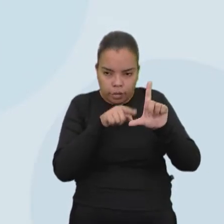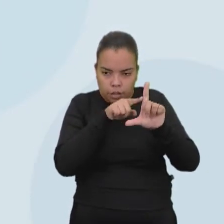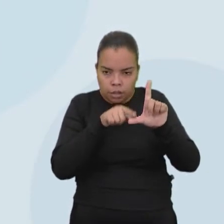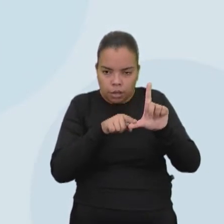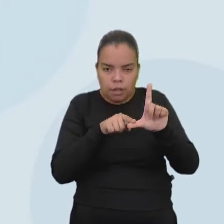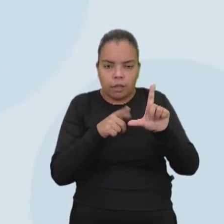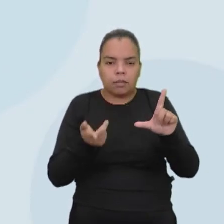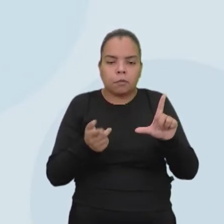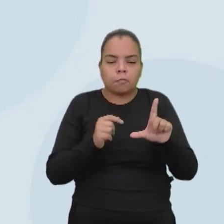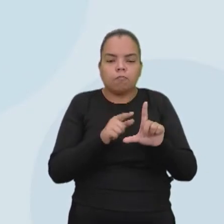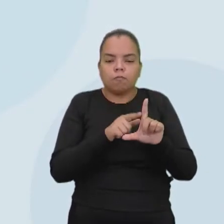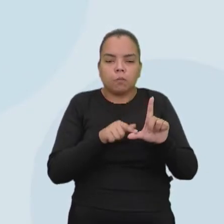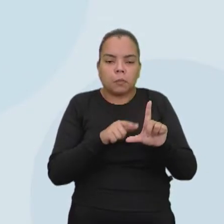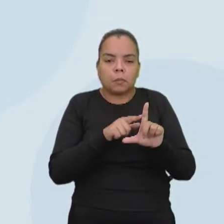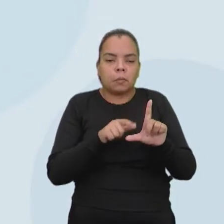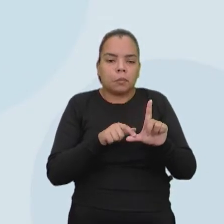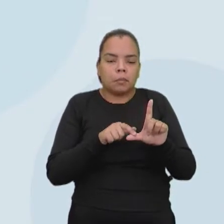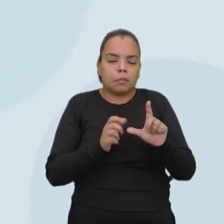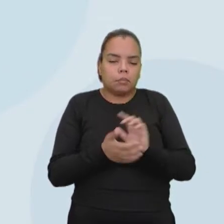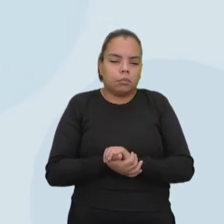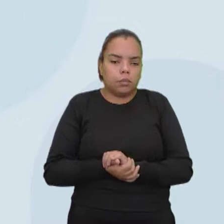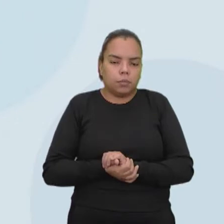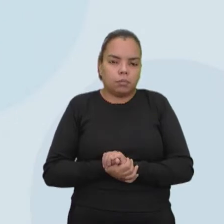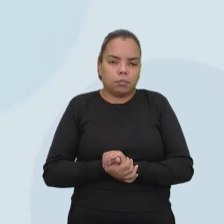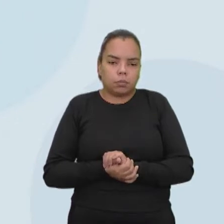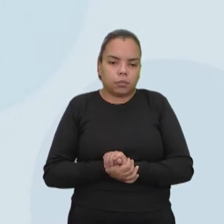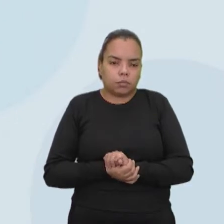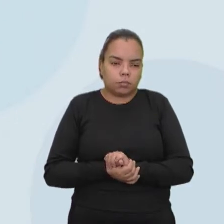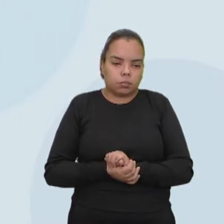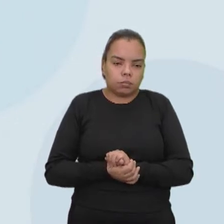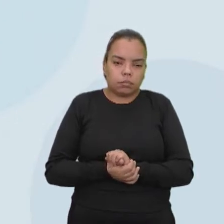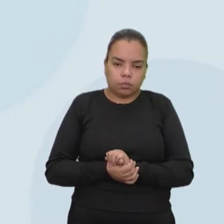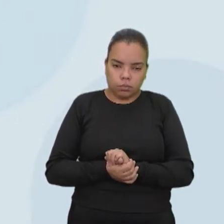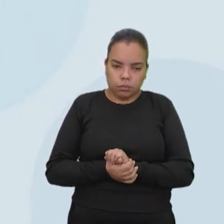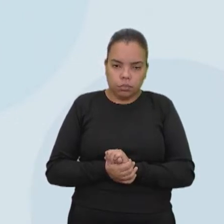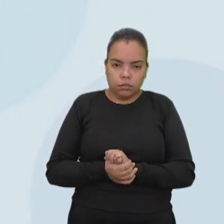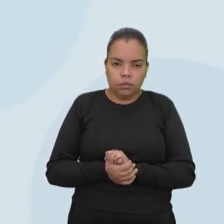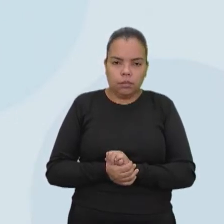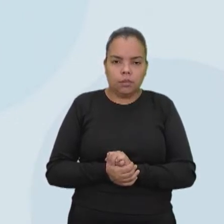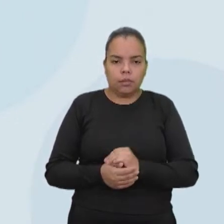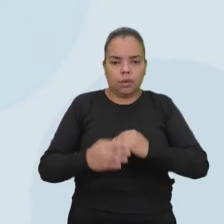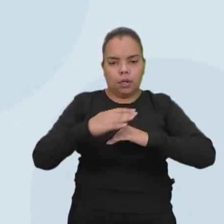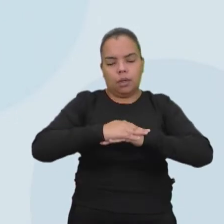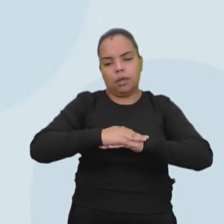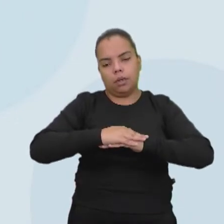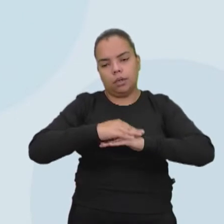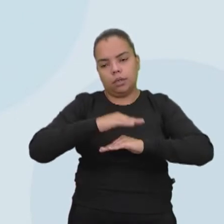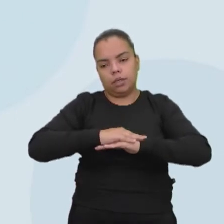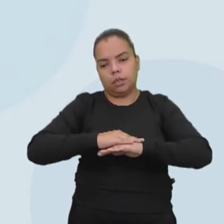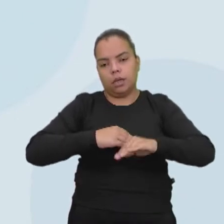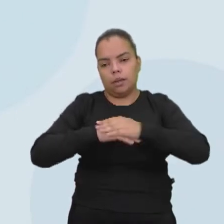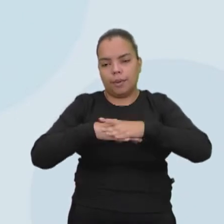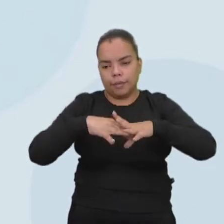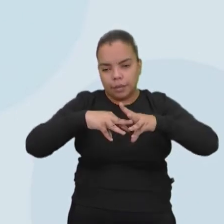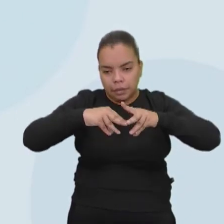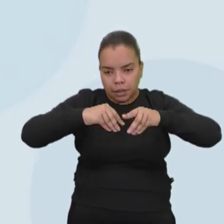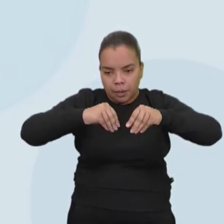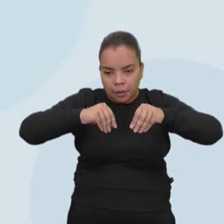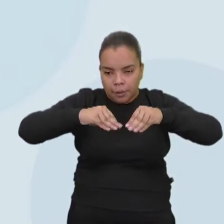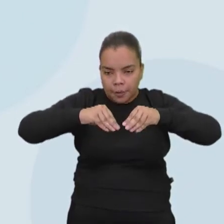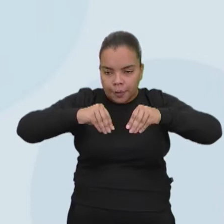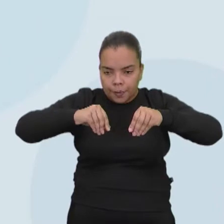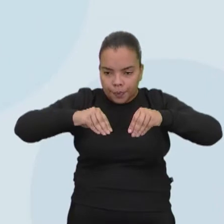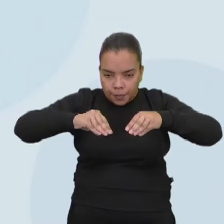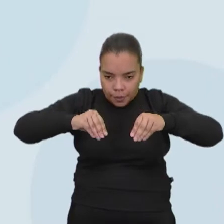formações arredondadas como a gente viu anteriormente, que é da própria rocha, né, imersos aí no material mais fino, né, então isso que é